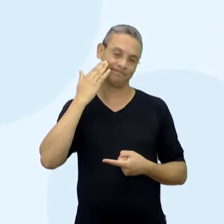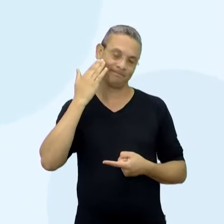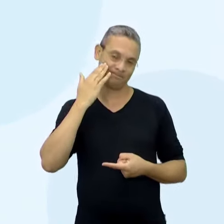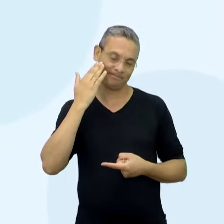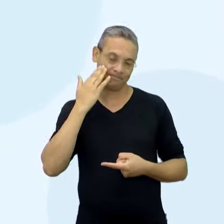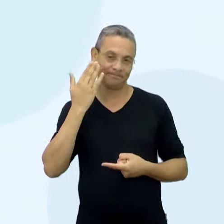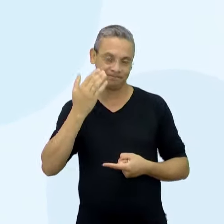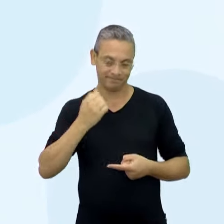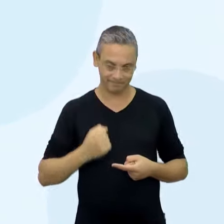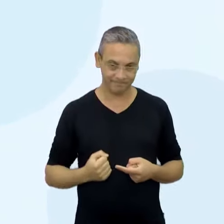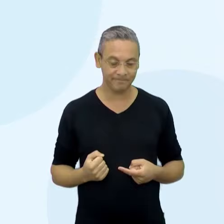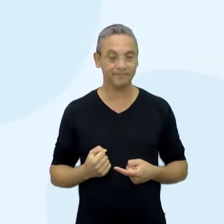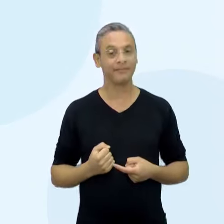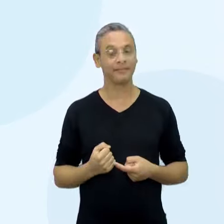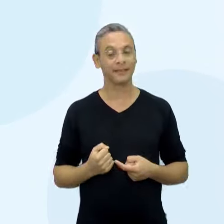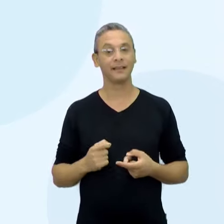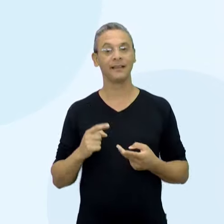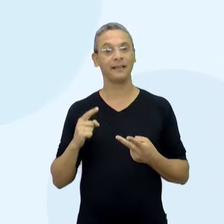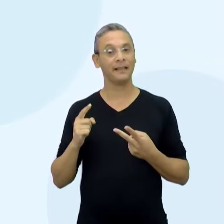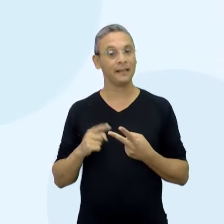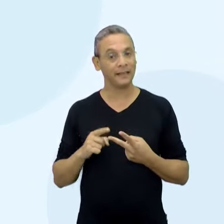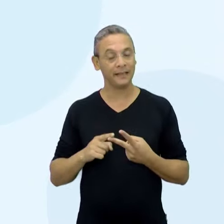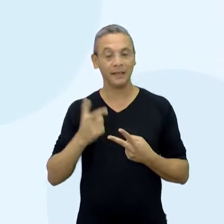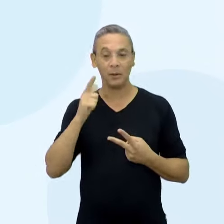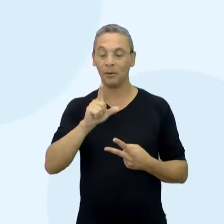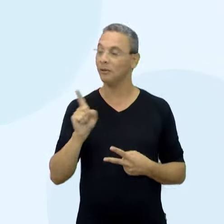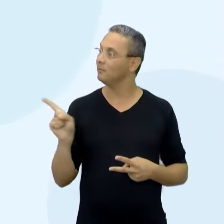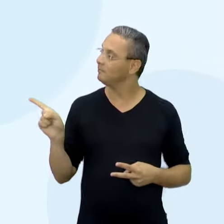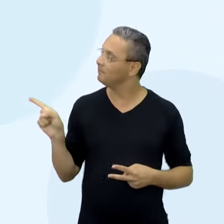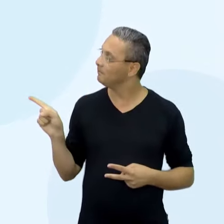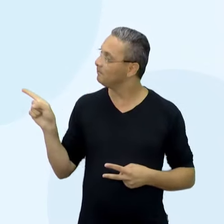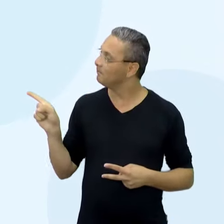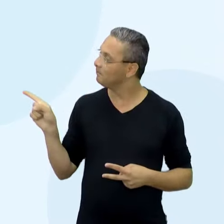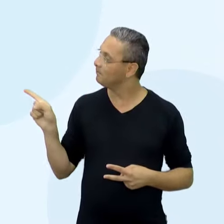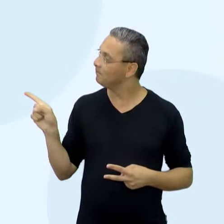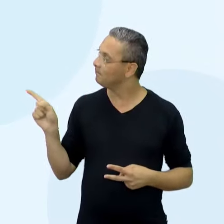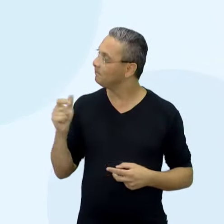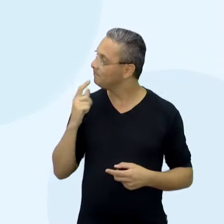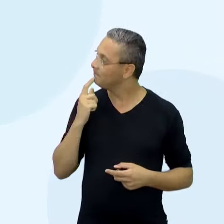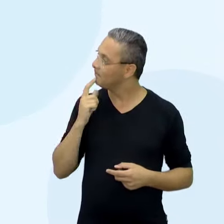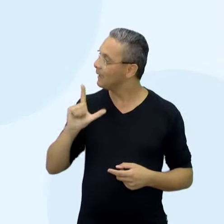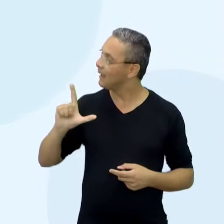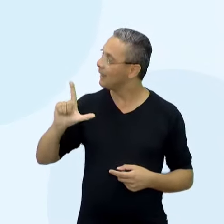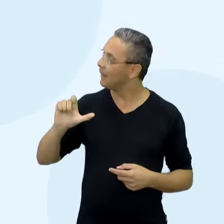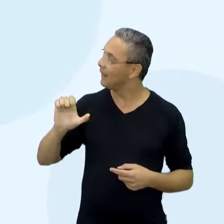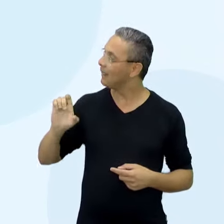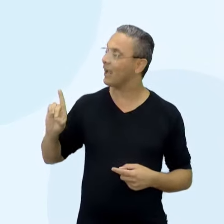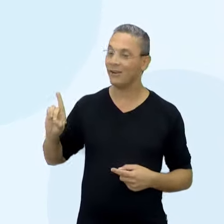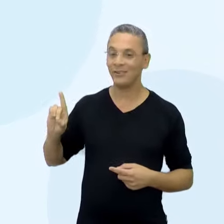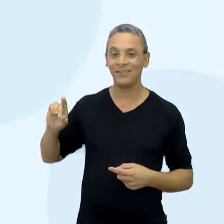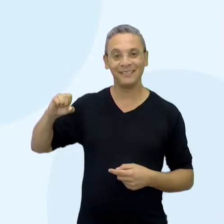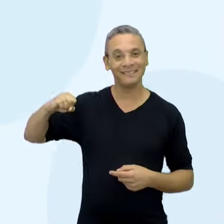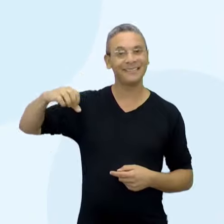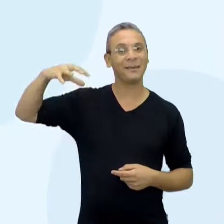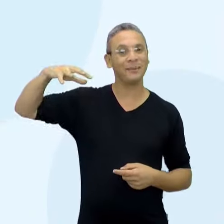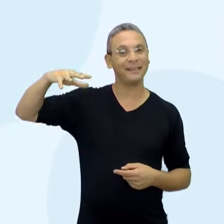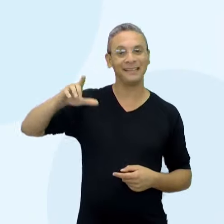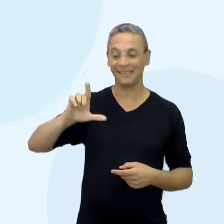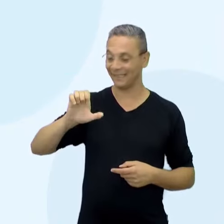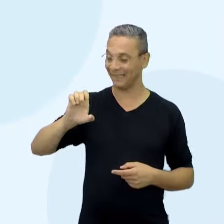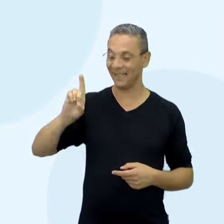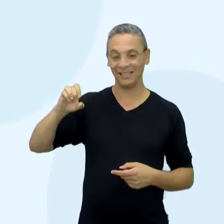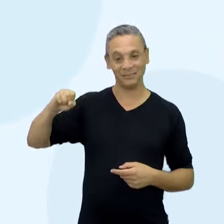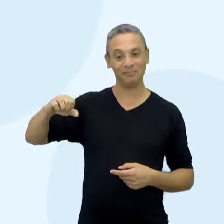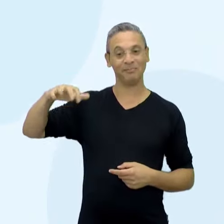mais eficiente, e mostrei para você também a lâmpada de LED, que tem